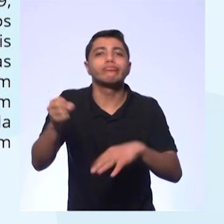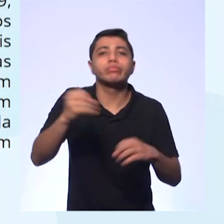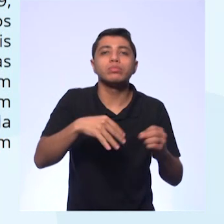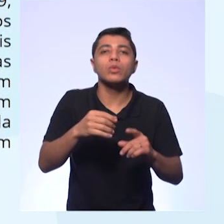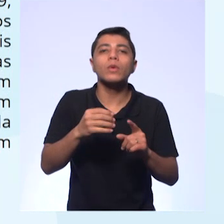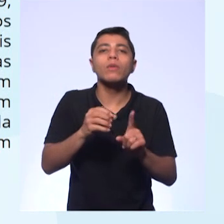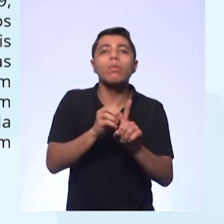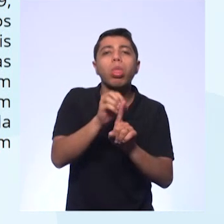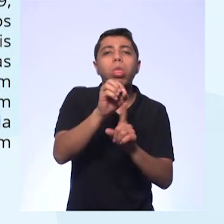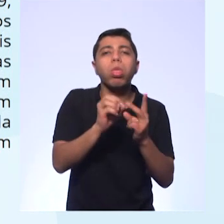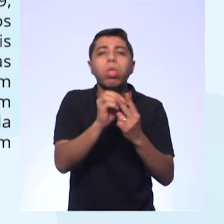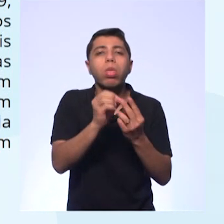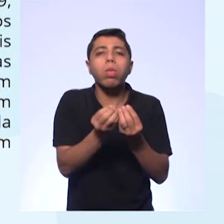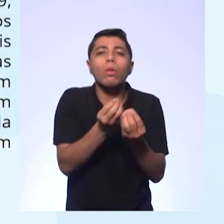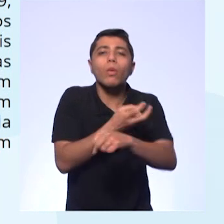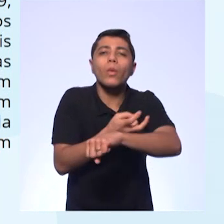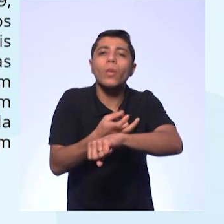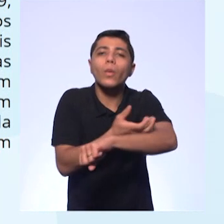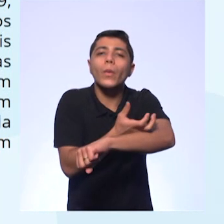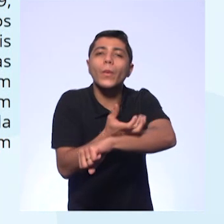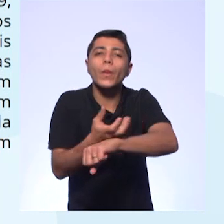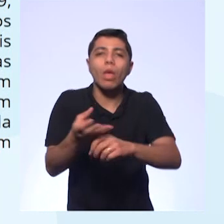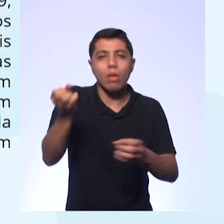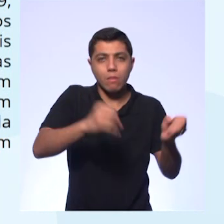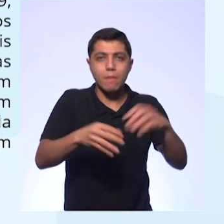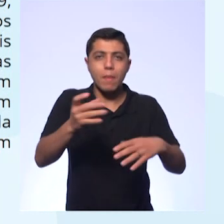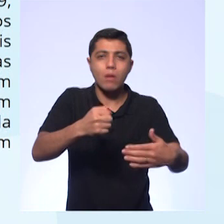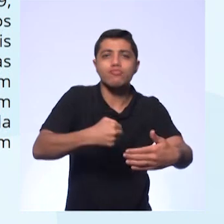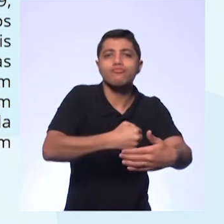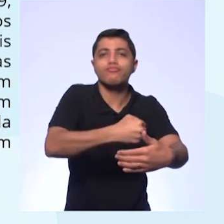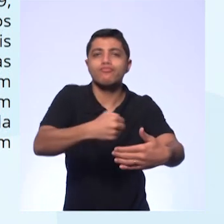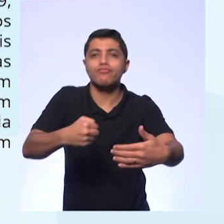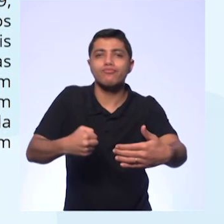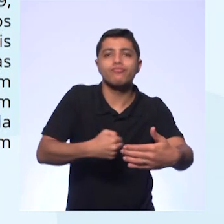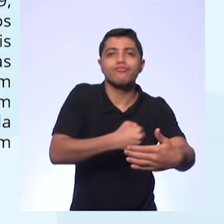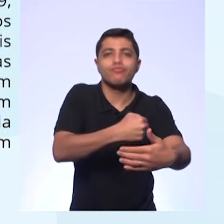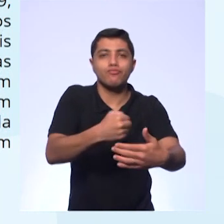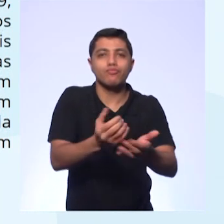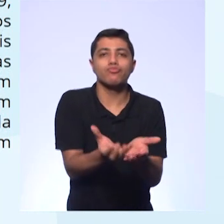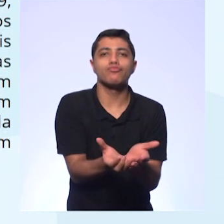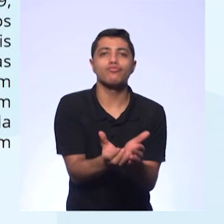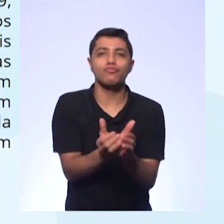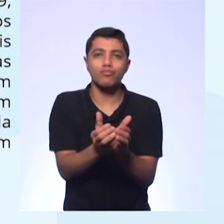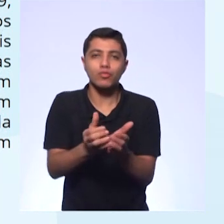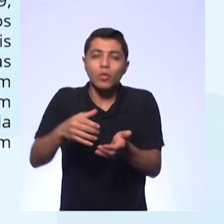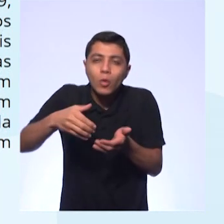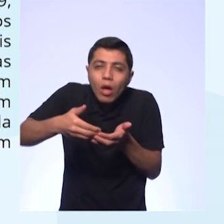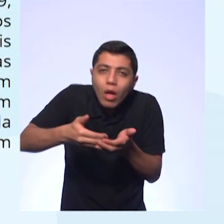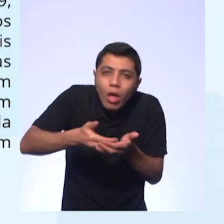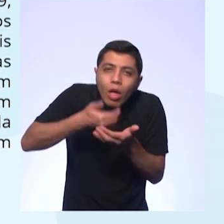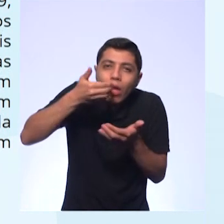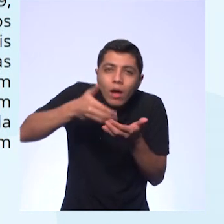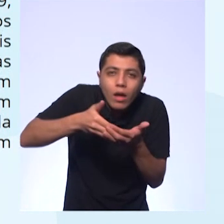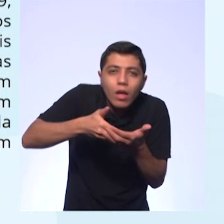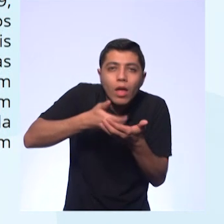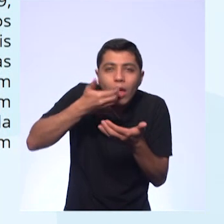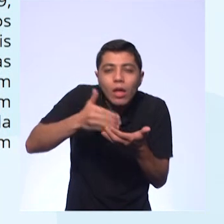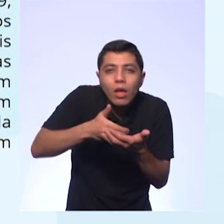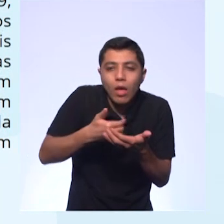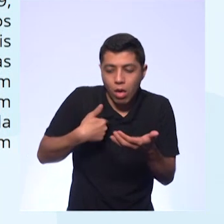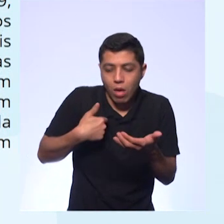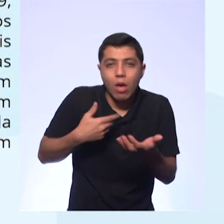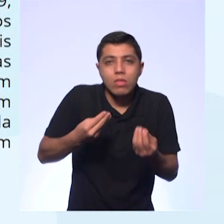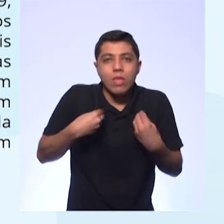onde se vendiam esses caldos, usados para restaurar as forças dos trabalhadores. Nos anos que